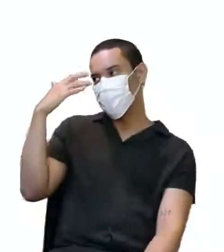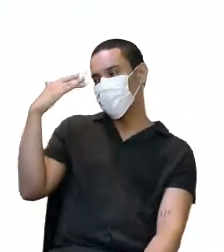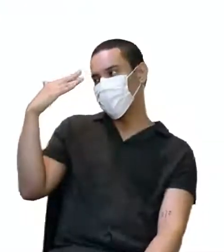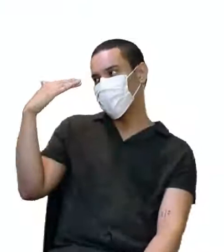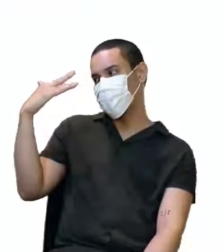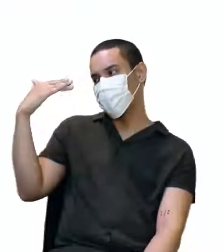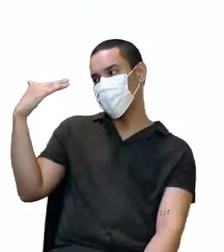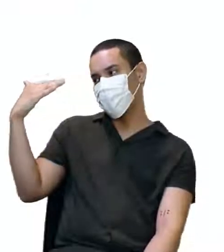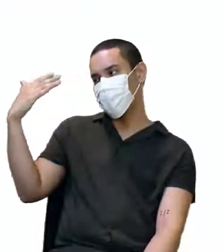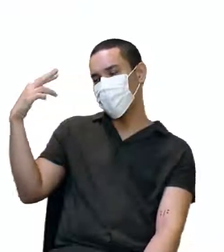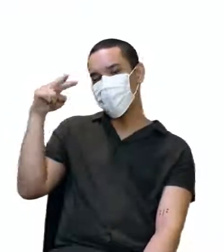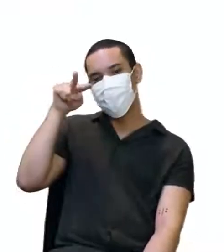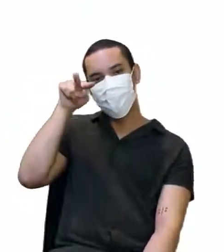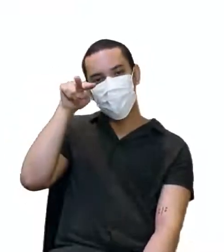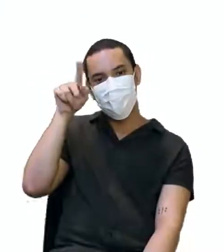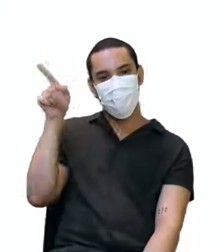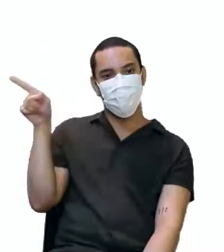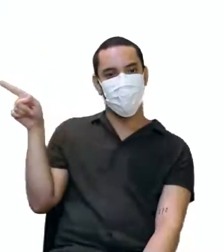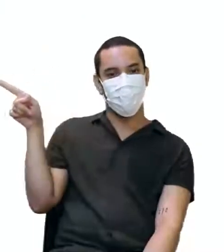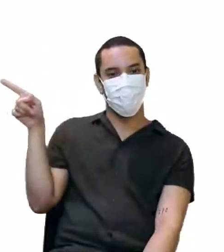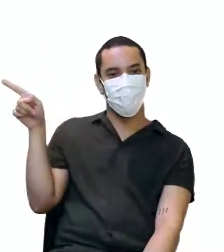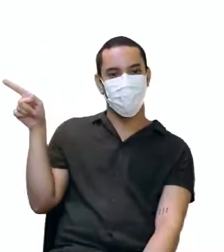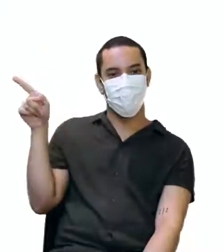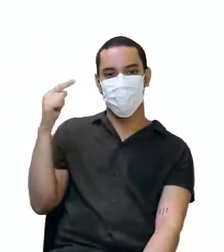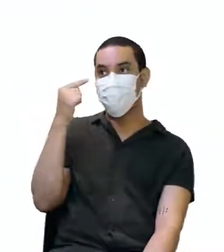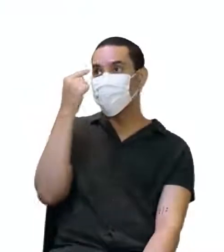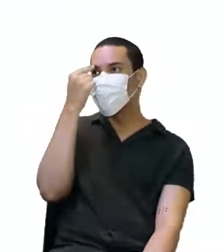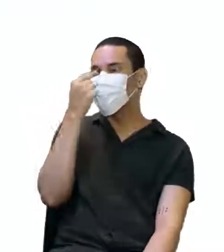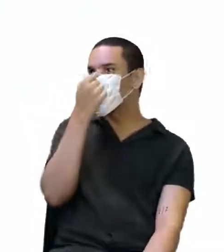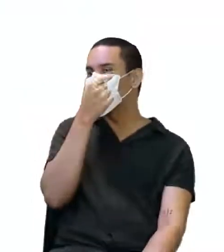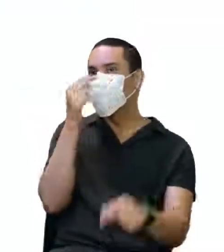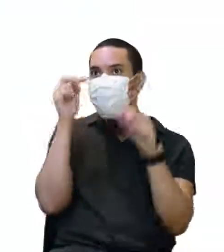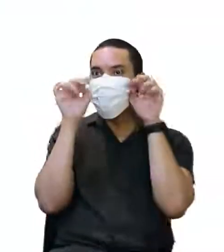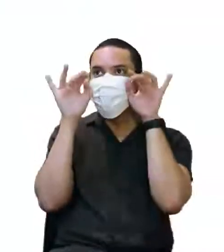lindo e maravilhoso, que cativo. Espia esse olhar, gente, tá?